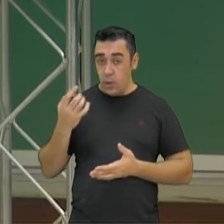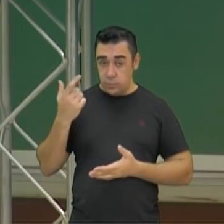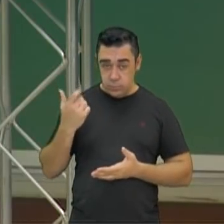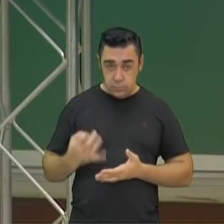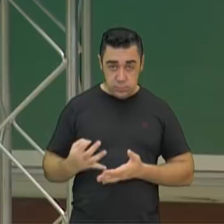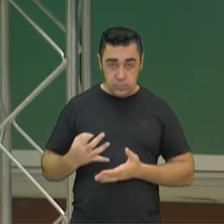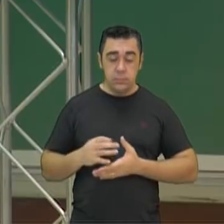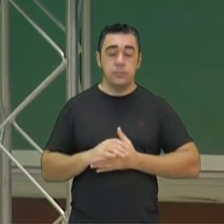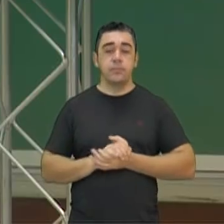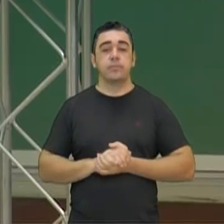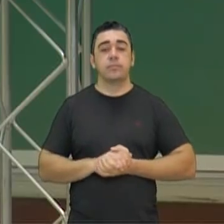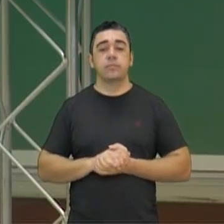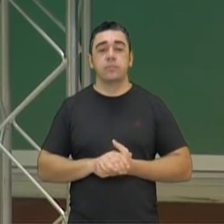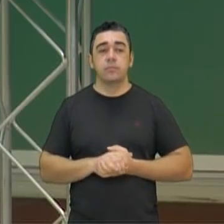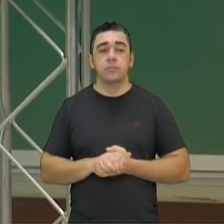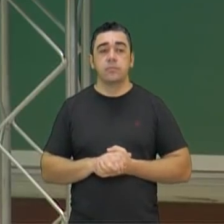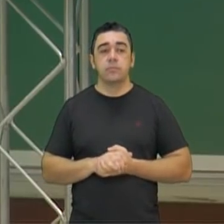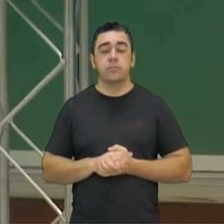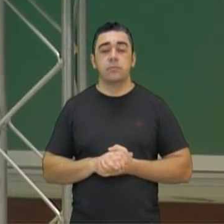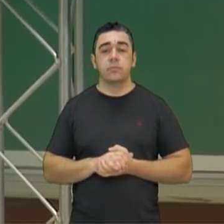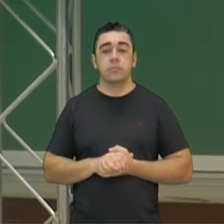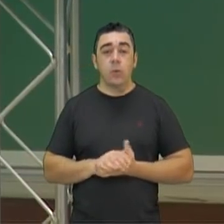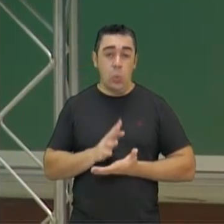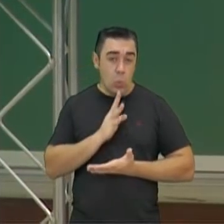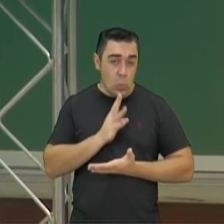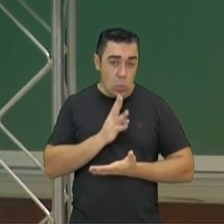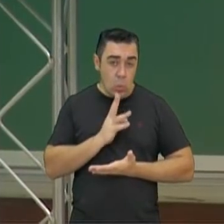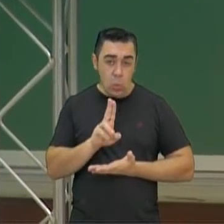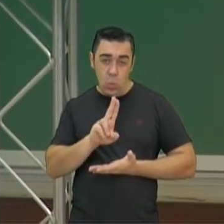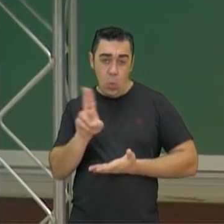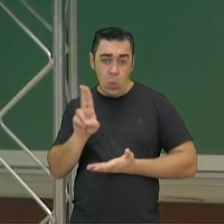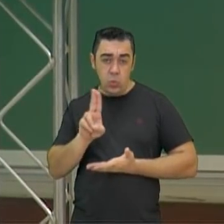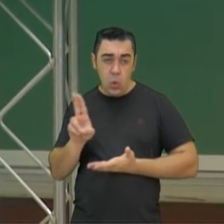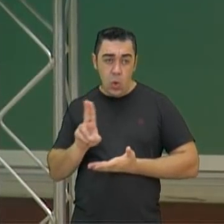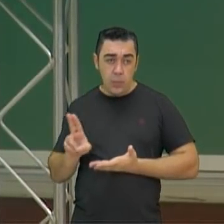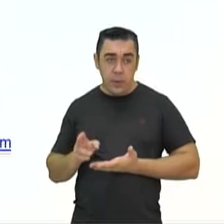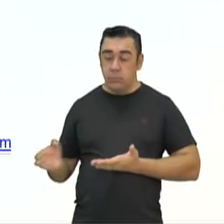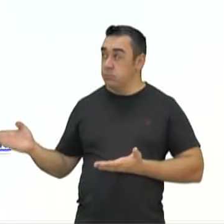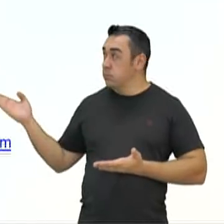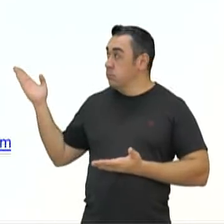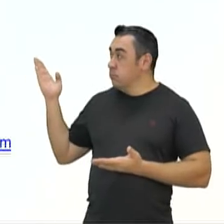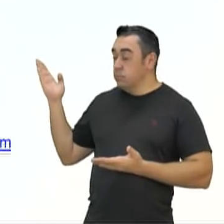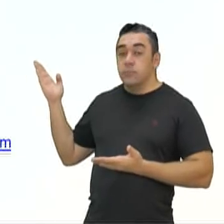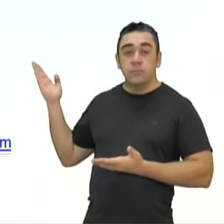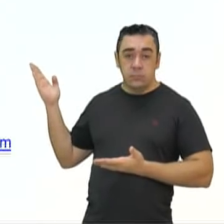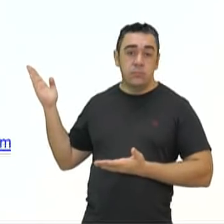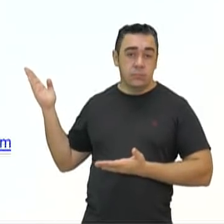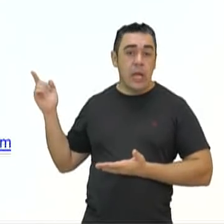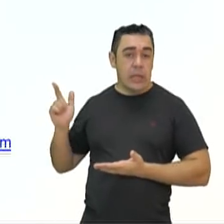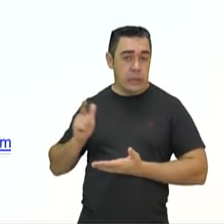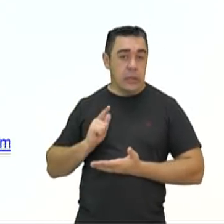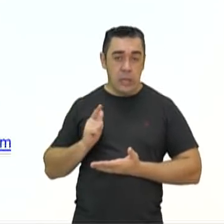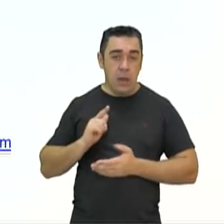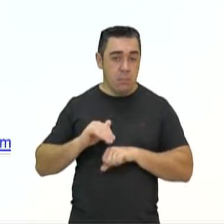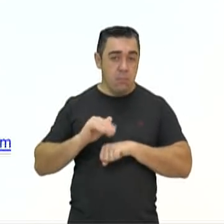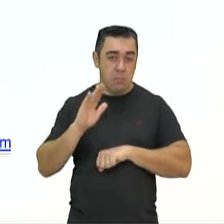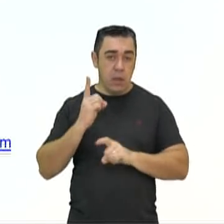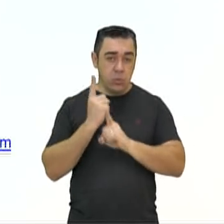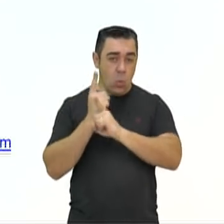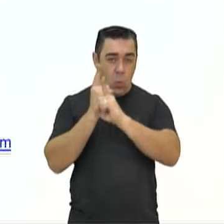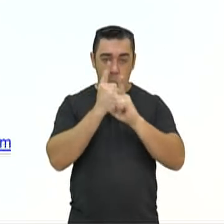o padrão. Vamos conhecer um pouquinho as peças, né? Então, essas são as peças mais comuns que a gente tem hoje